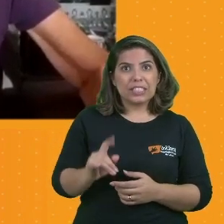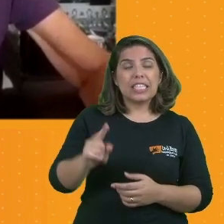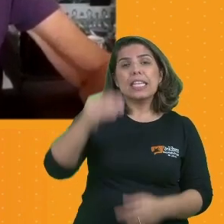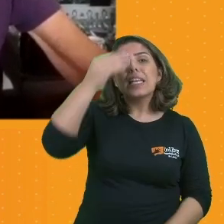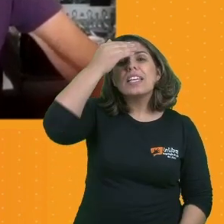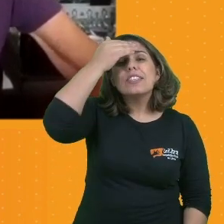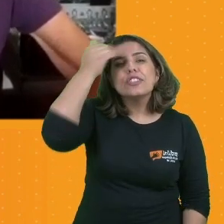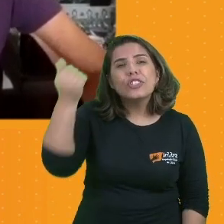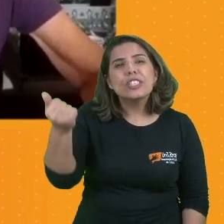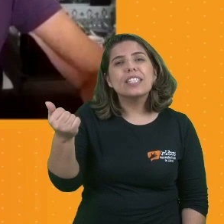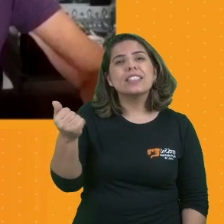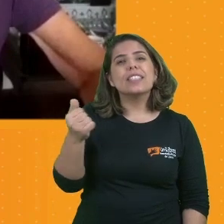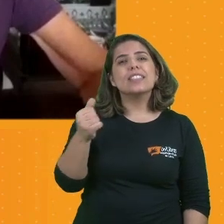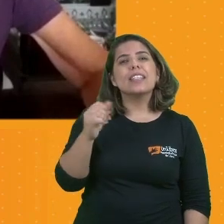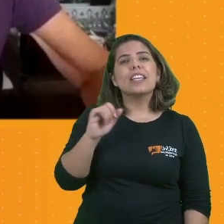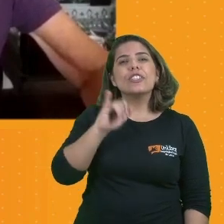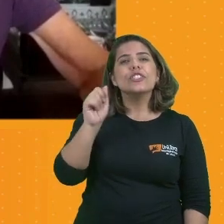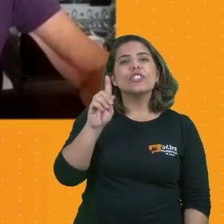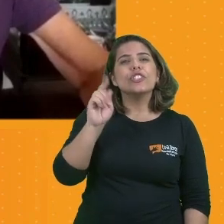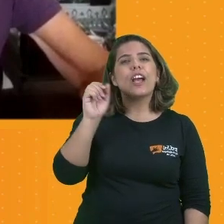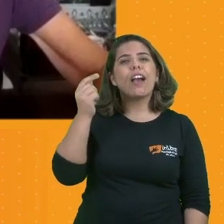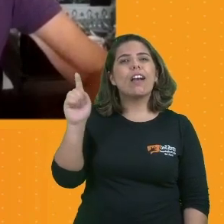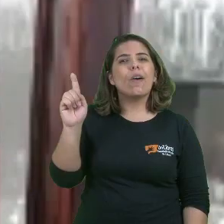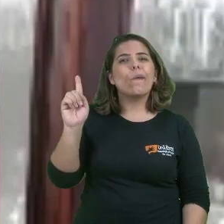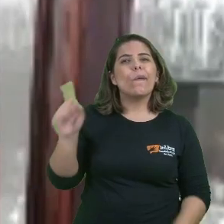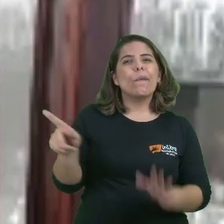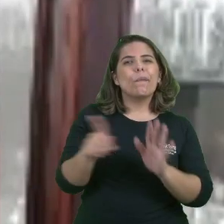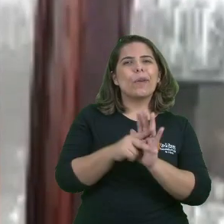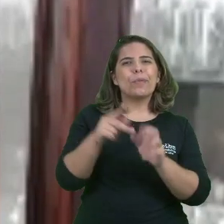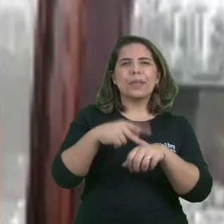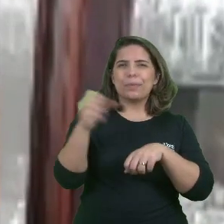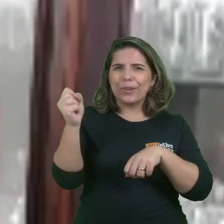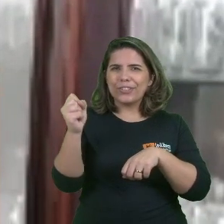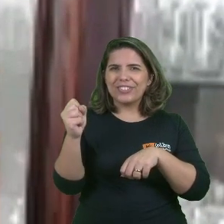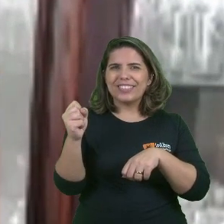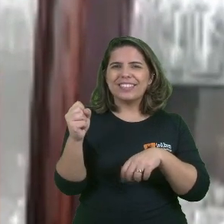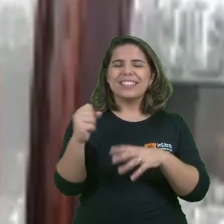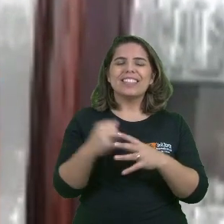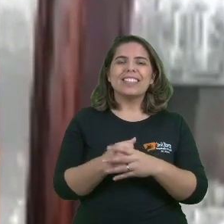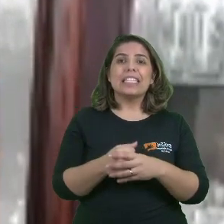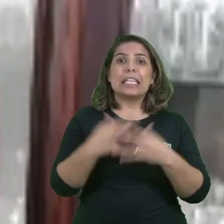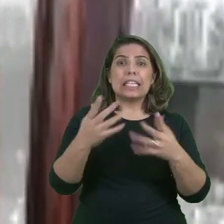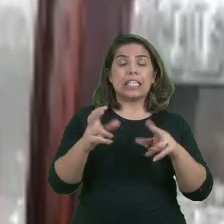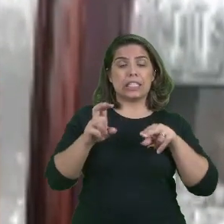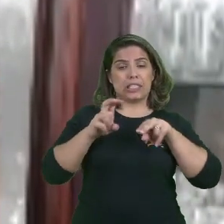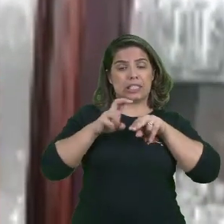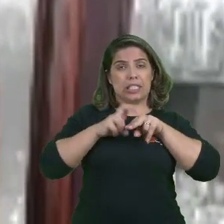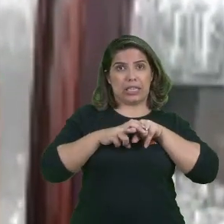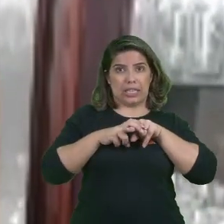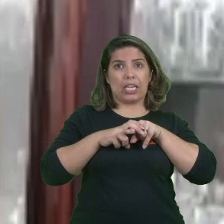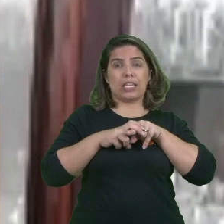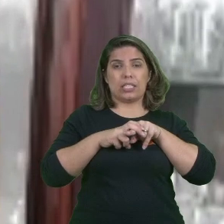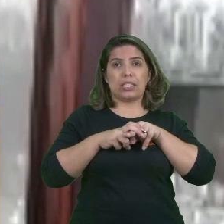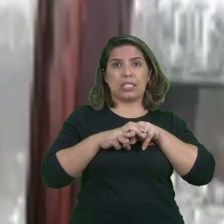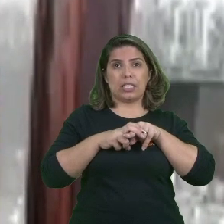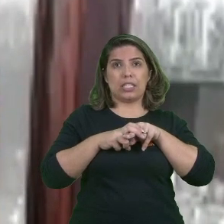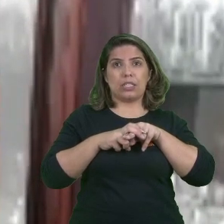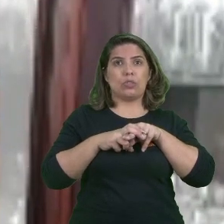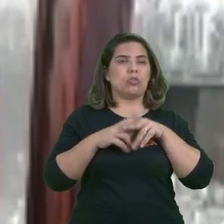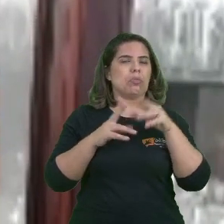esquecer seu jargão a pós-graduação isso se entrasse no